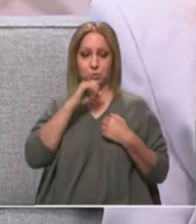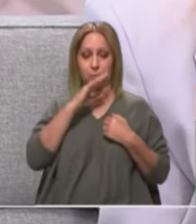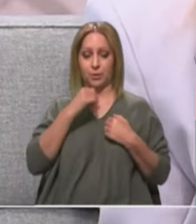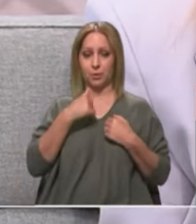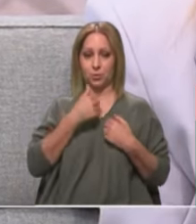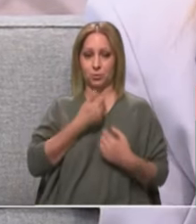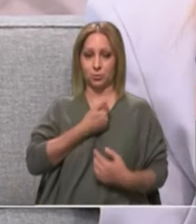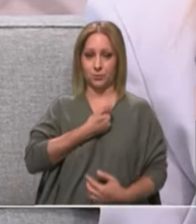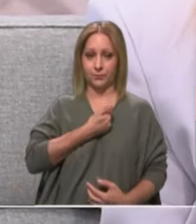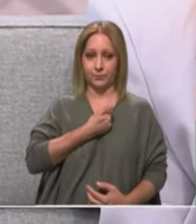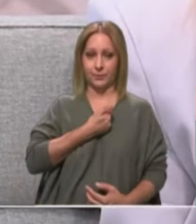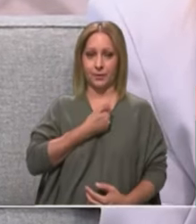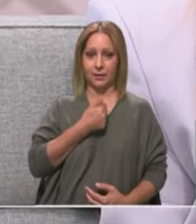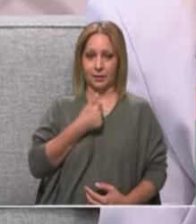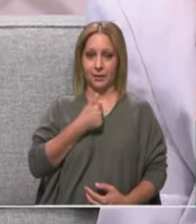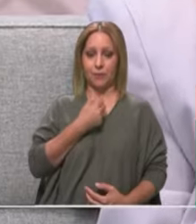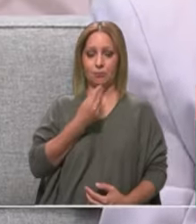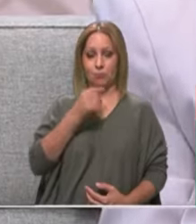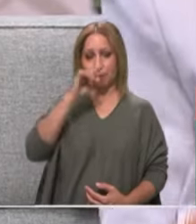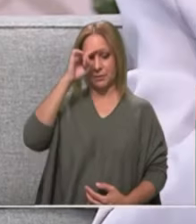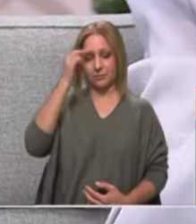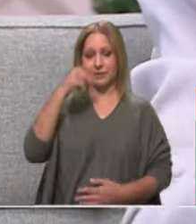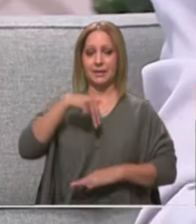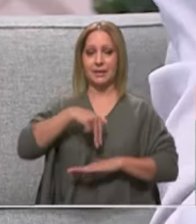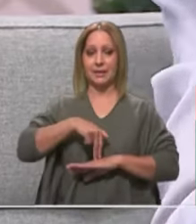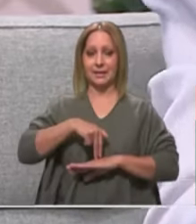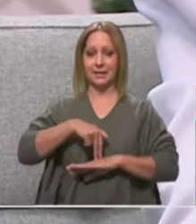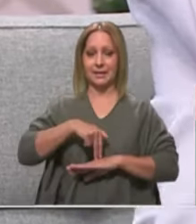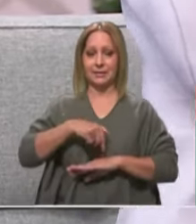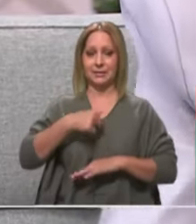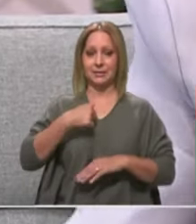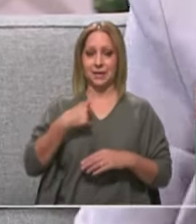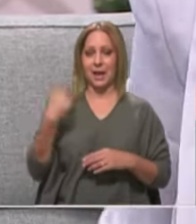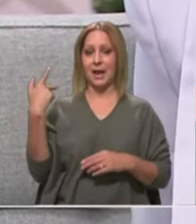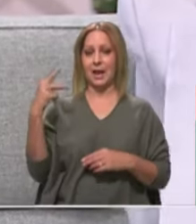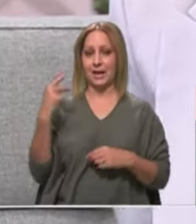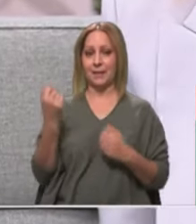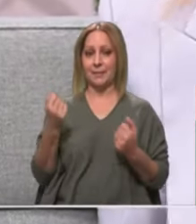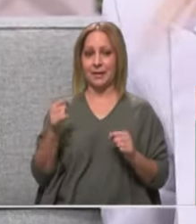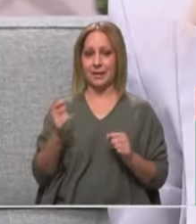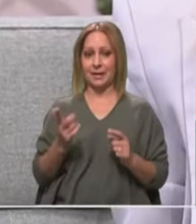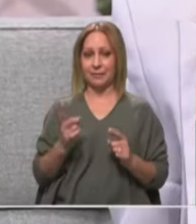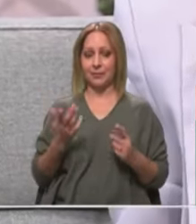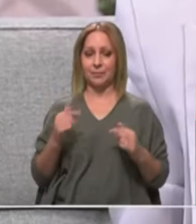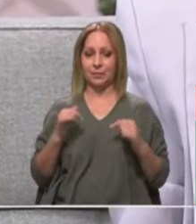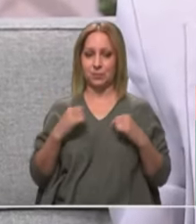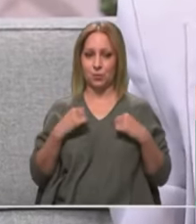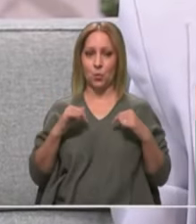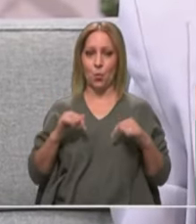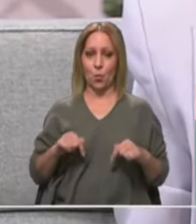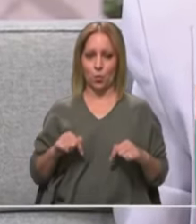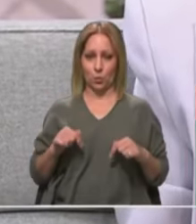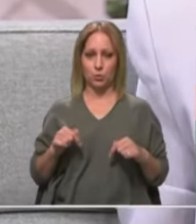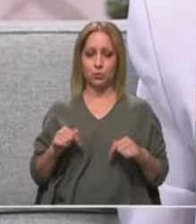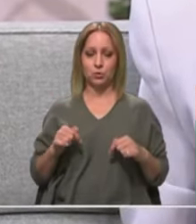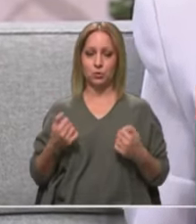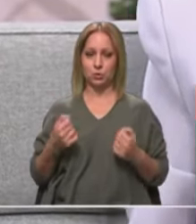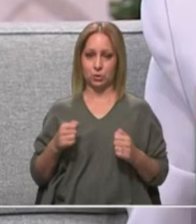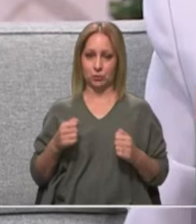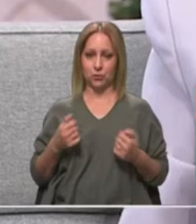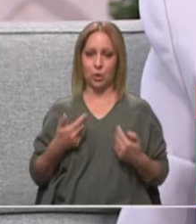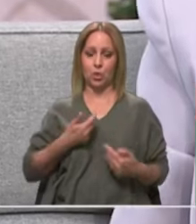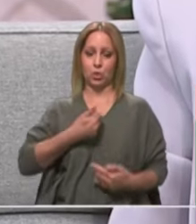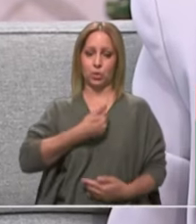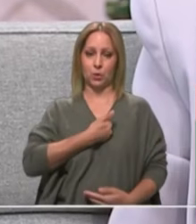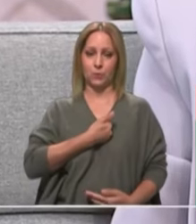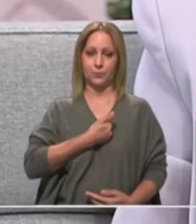está-me a ser muito difícil estar aqui hoje já não me enervam muito as câmaras mas hoje francamente que estou nervosa porque